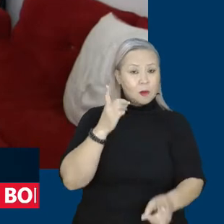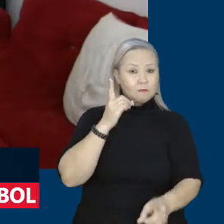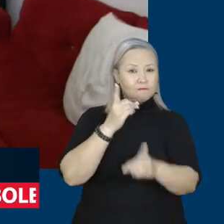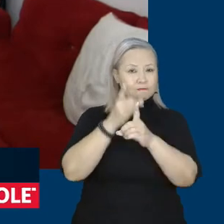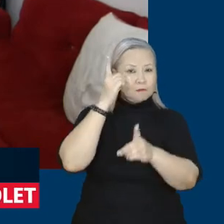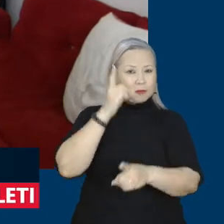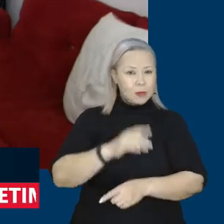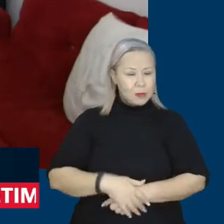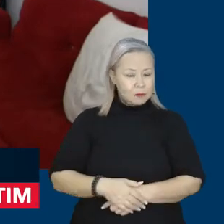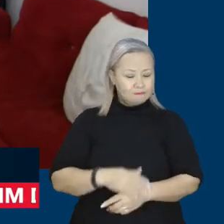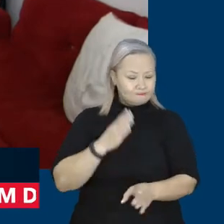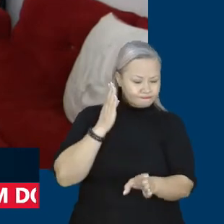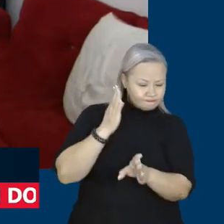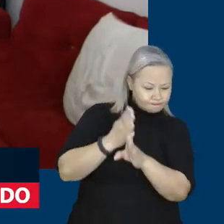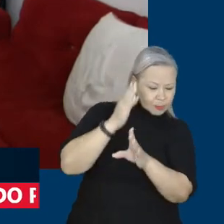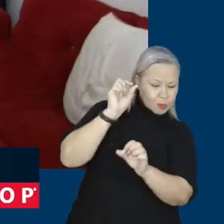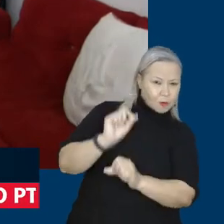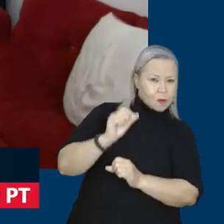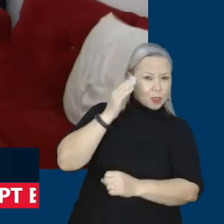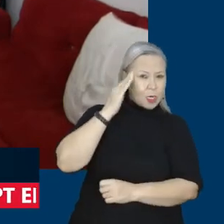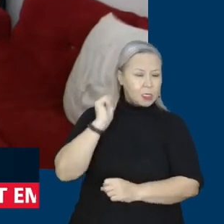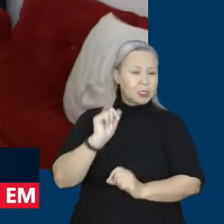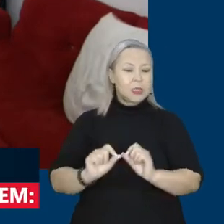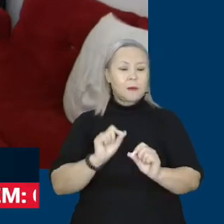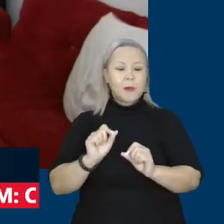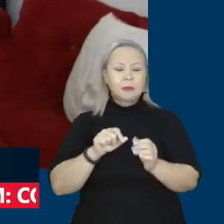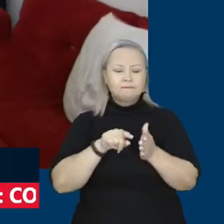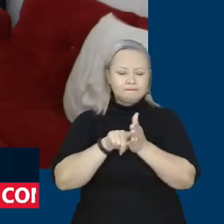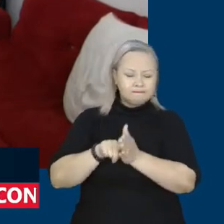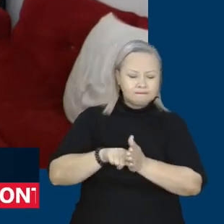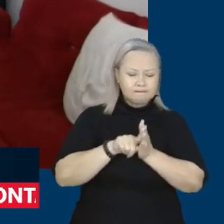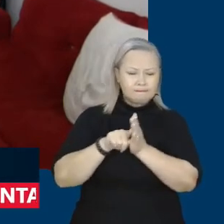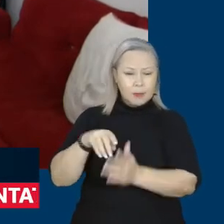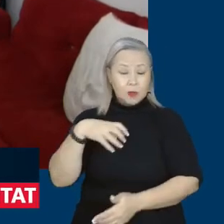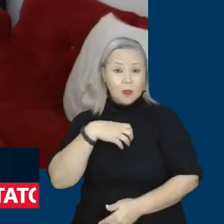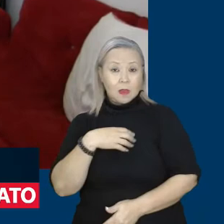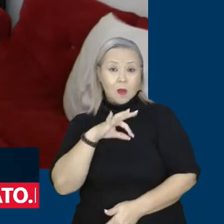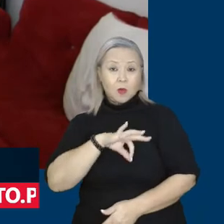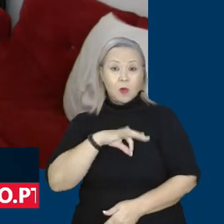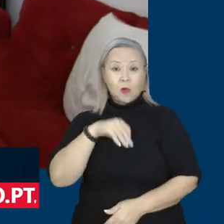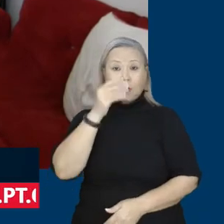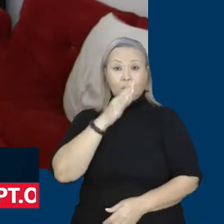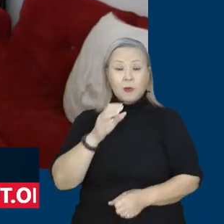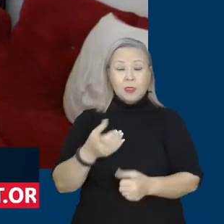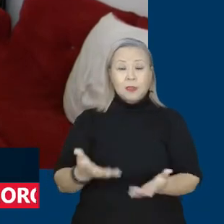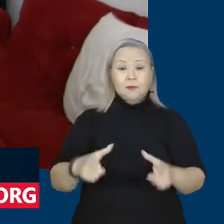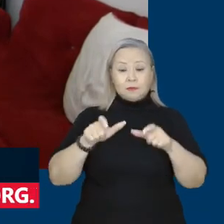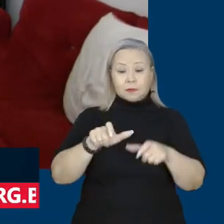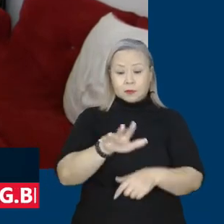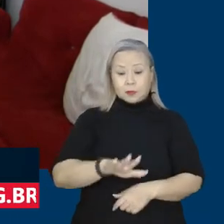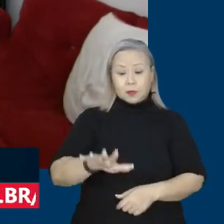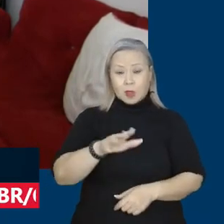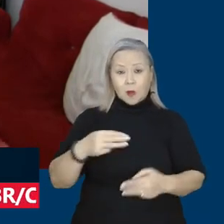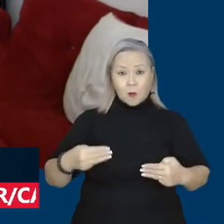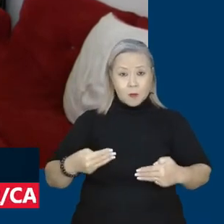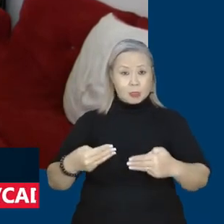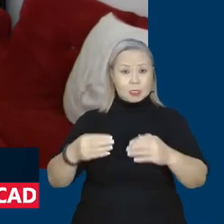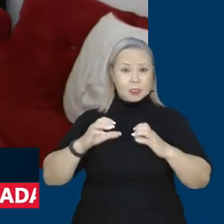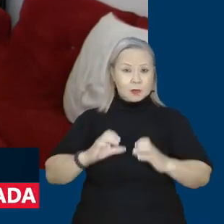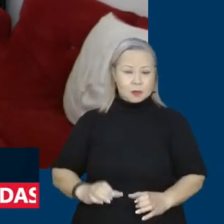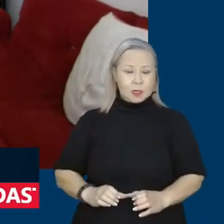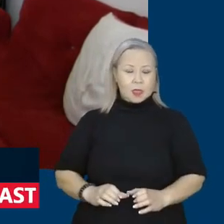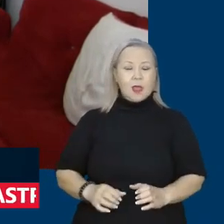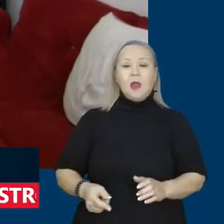ao se debruçar sobre a situação do auxílio Brasil do Ministério da Cidadania primeiro que